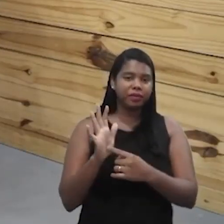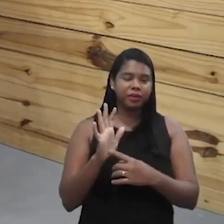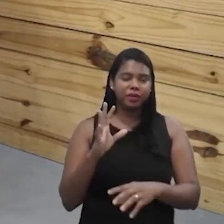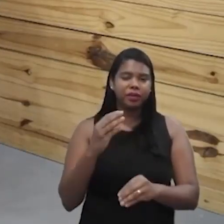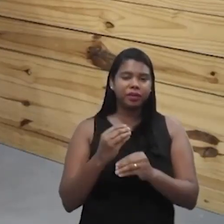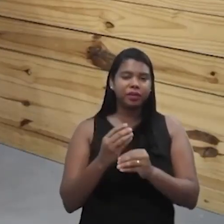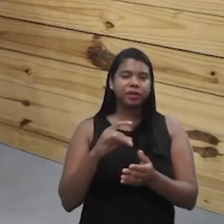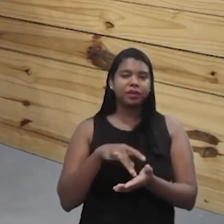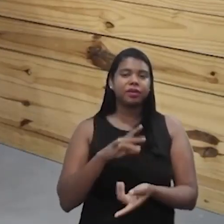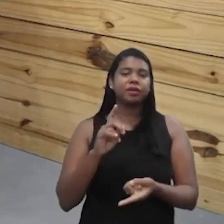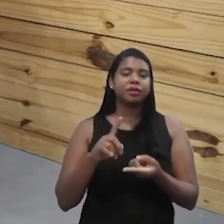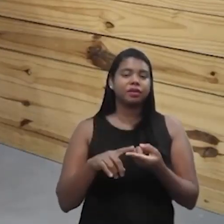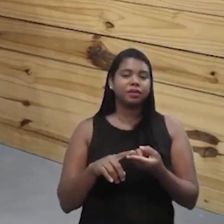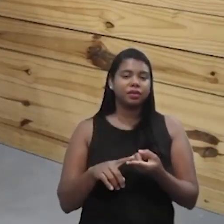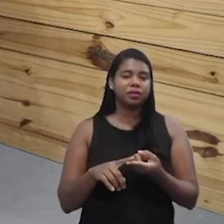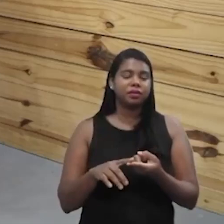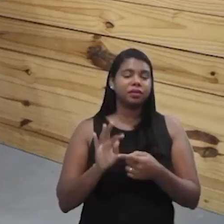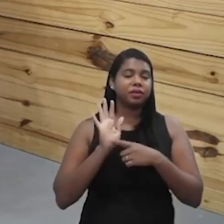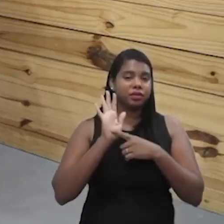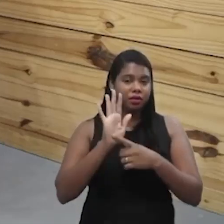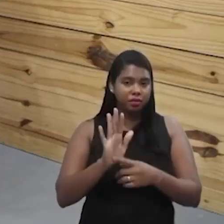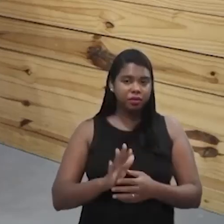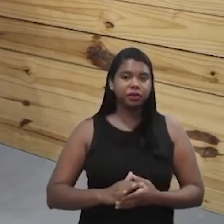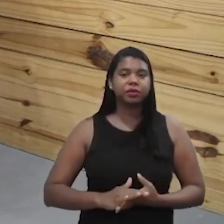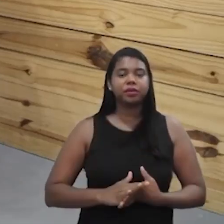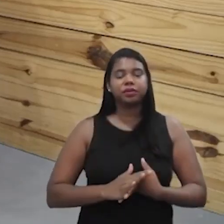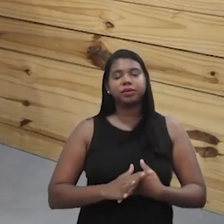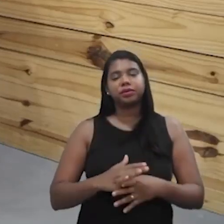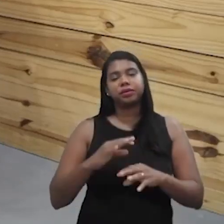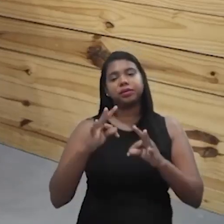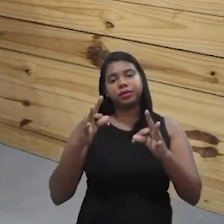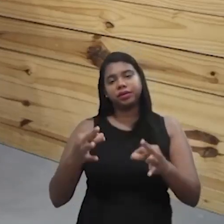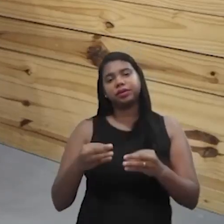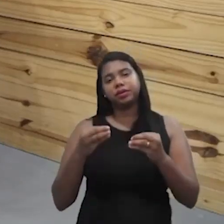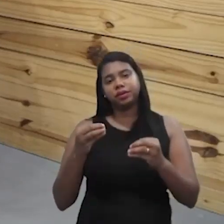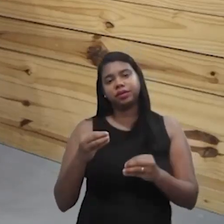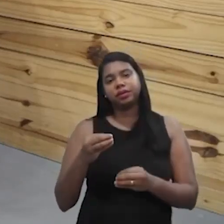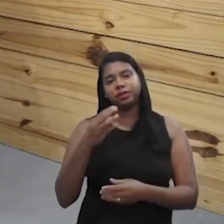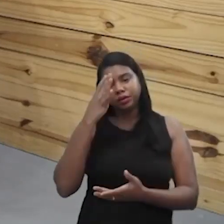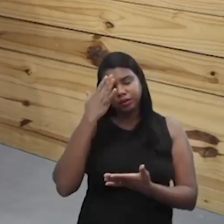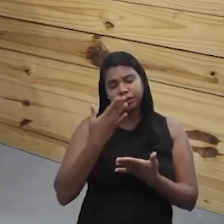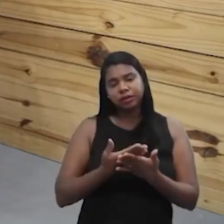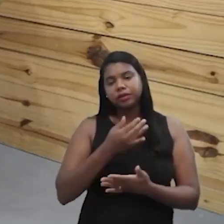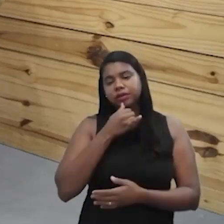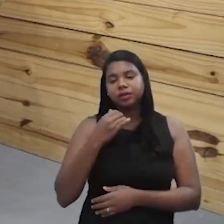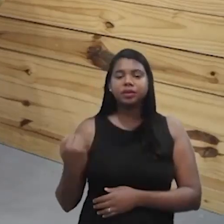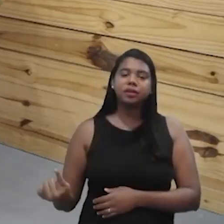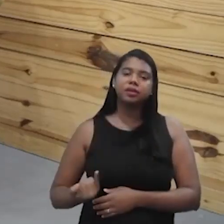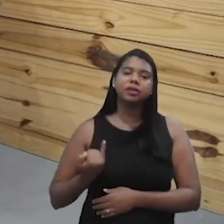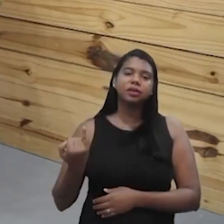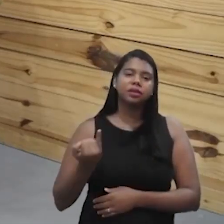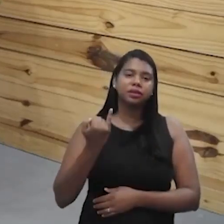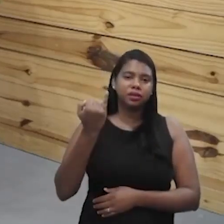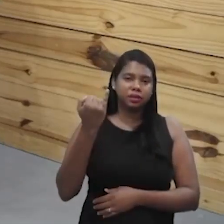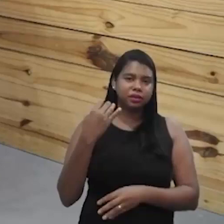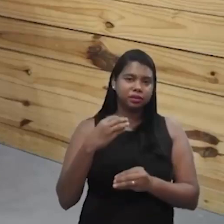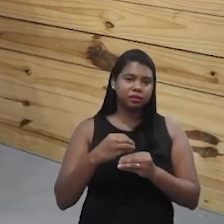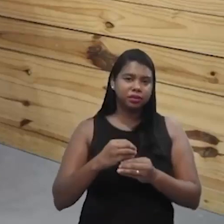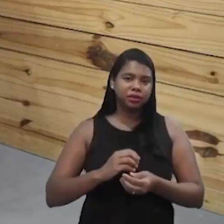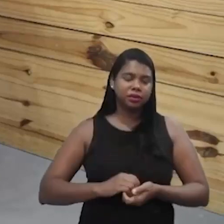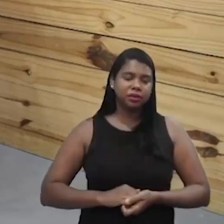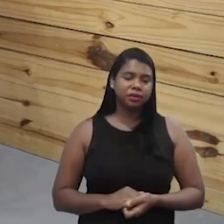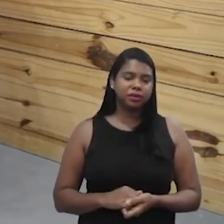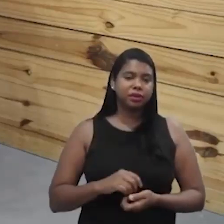questões que você havia colocado. E atrelado a tudo isso, que eu acho que é uma questão que é importante que seja ressaltada, a